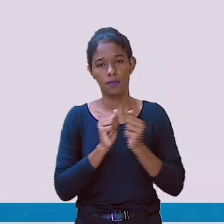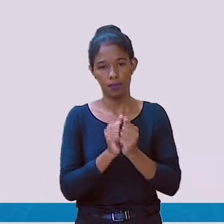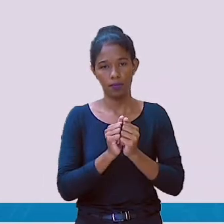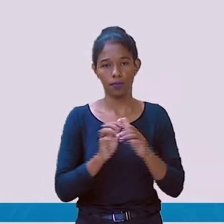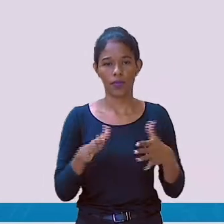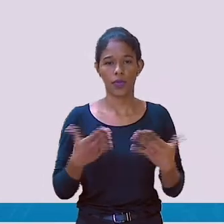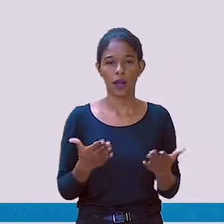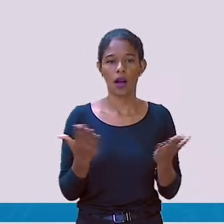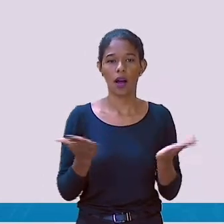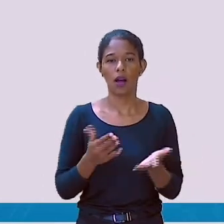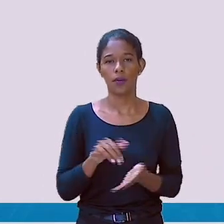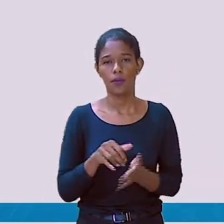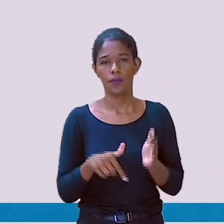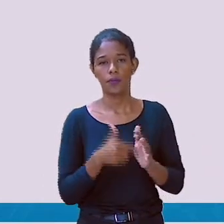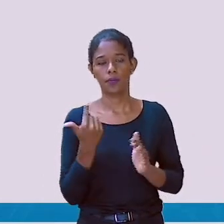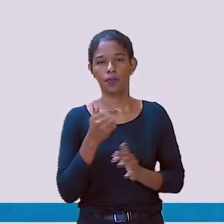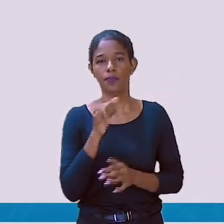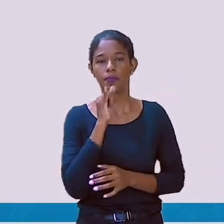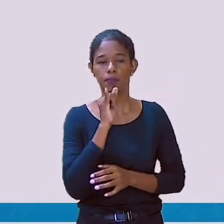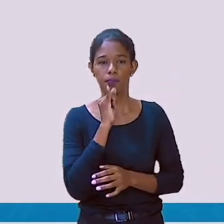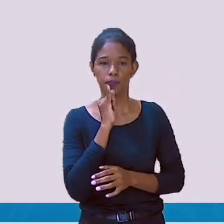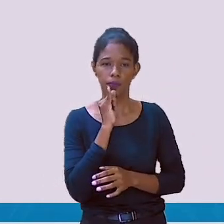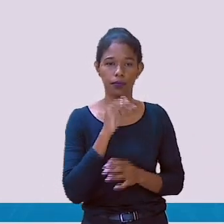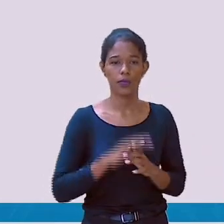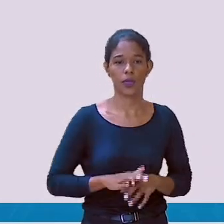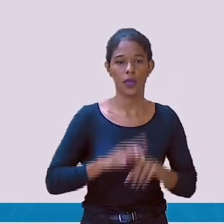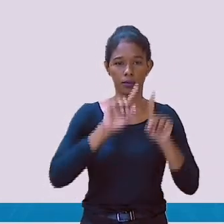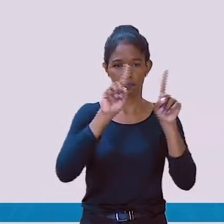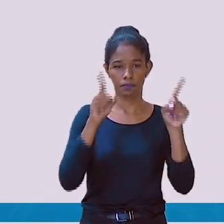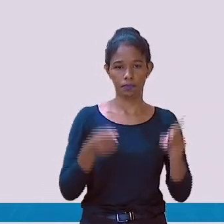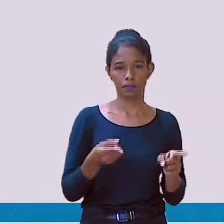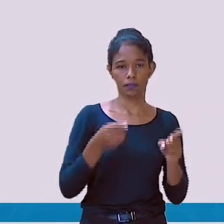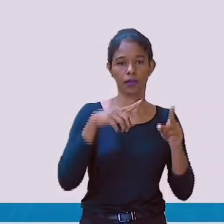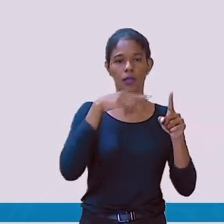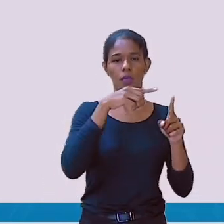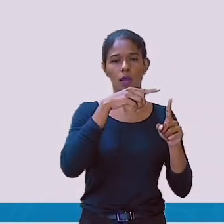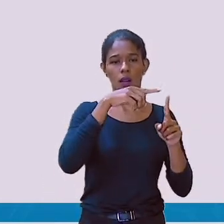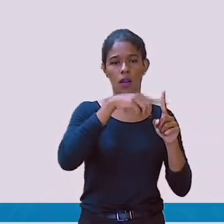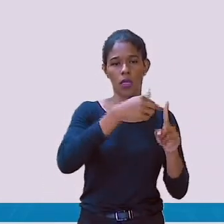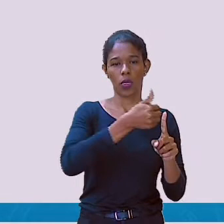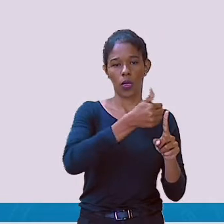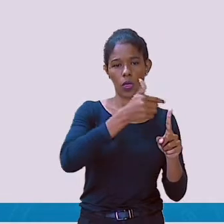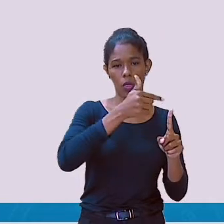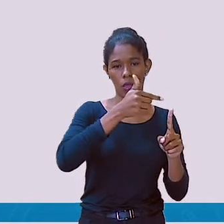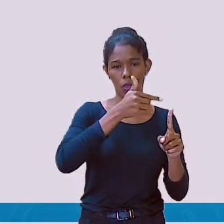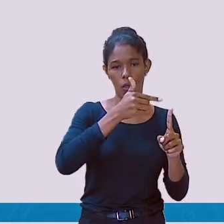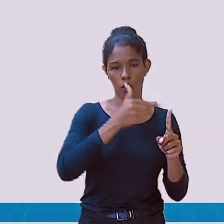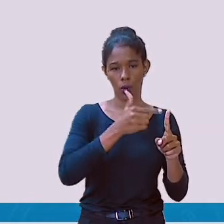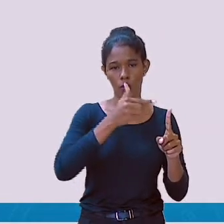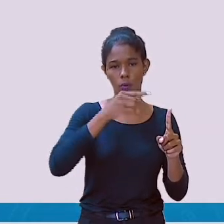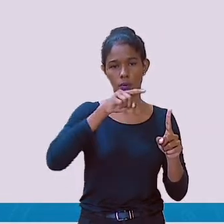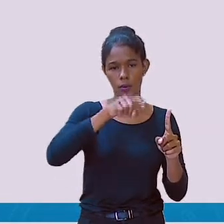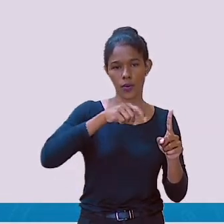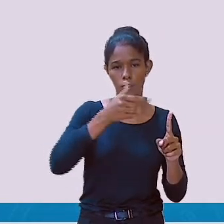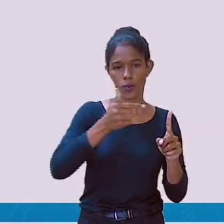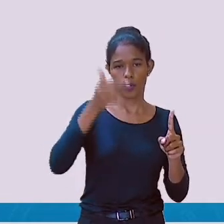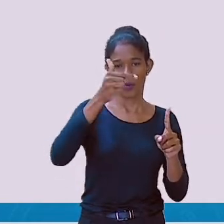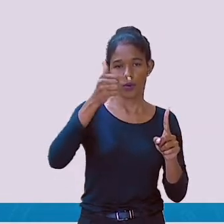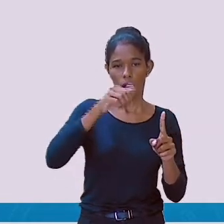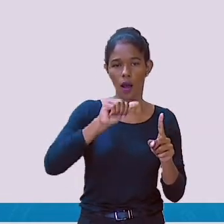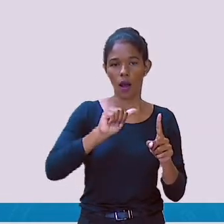A vezes menos 3x ao quadrado. Da mesma forma, eu vou resolver a parte